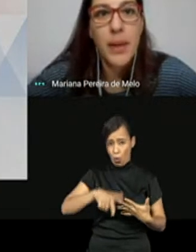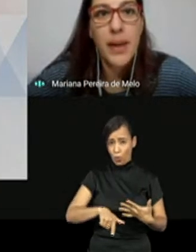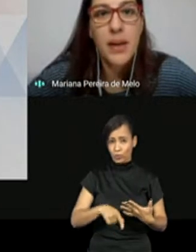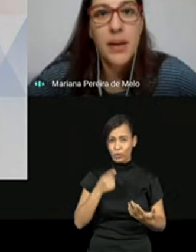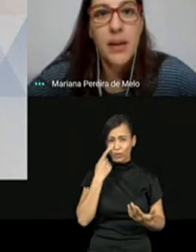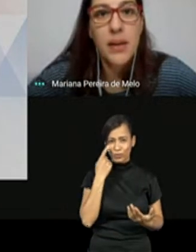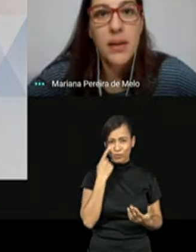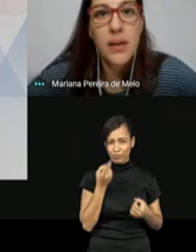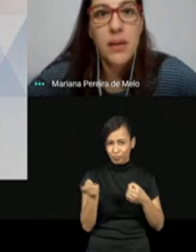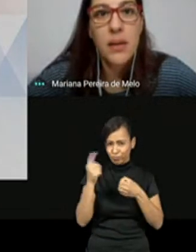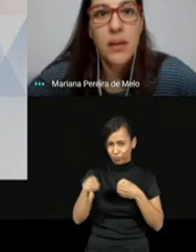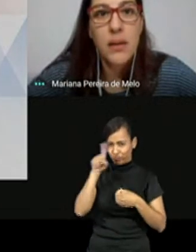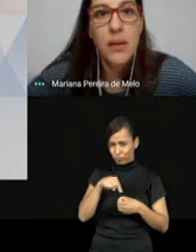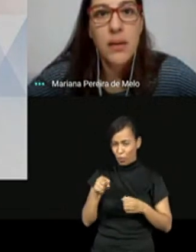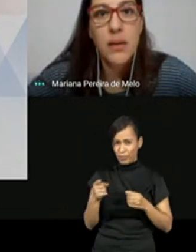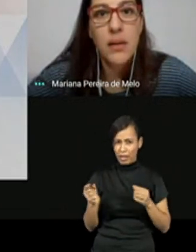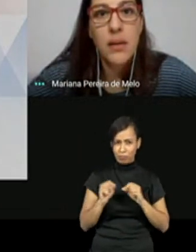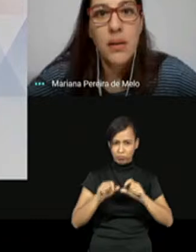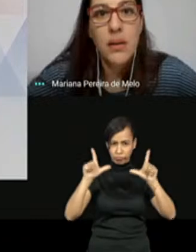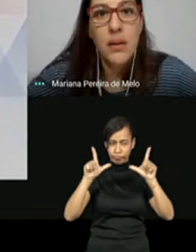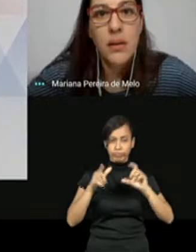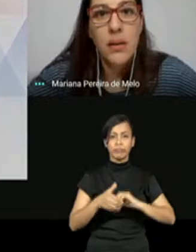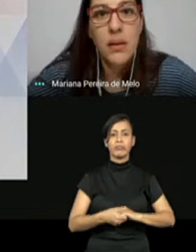deixa eu pegar.